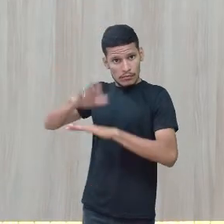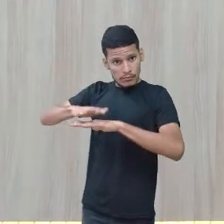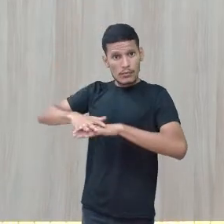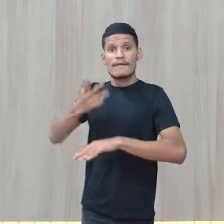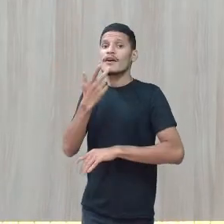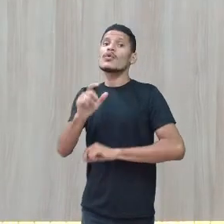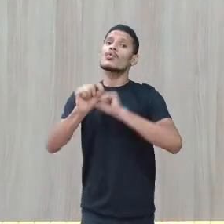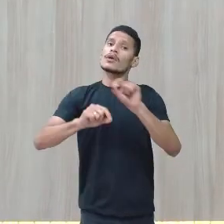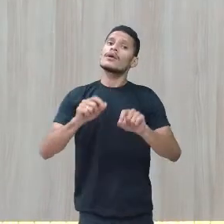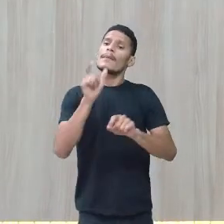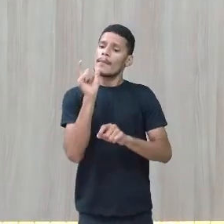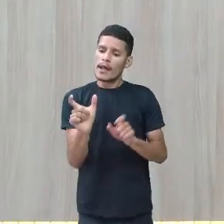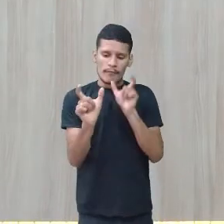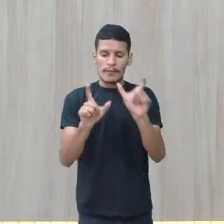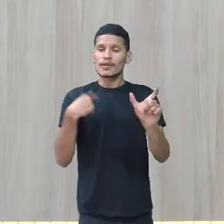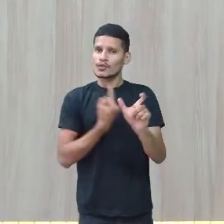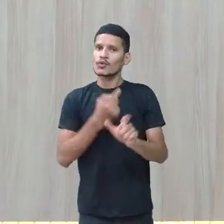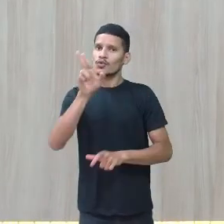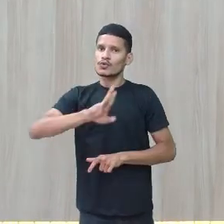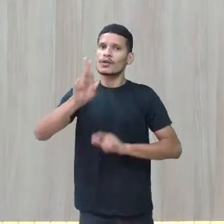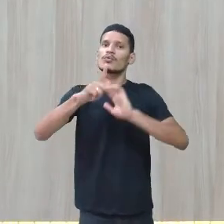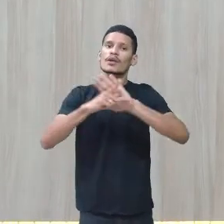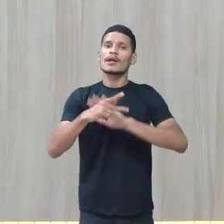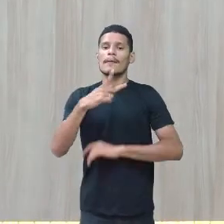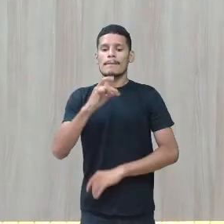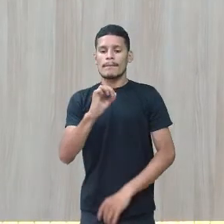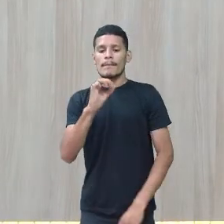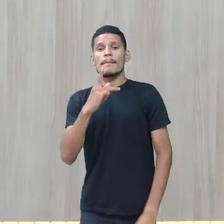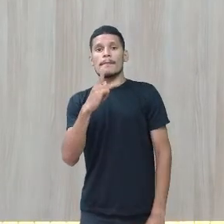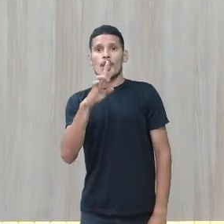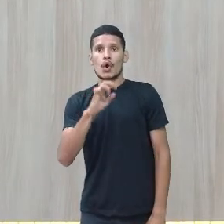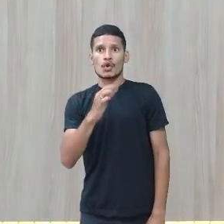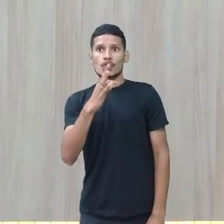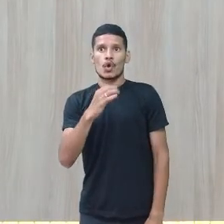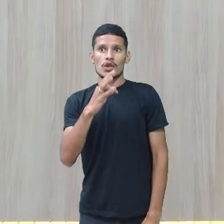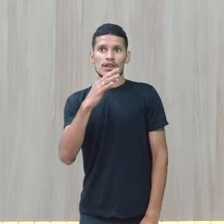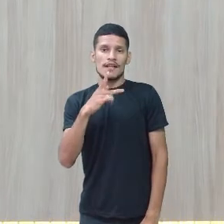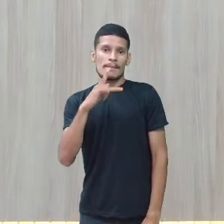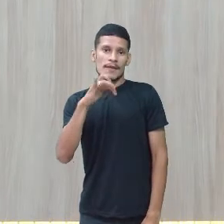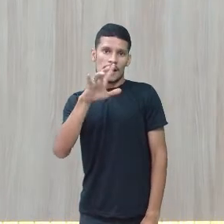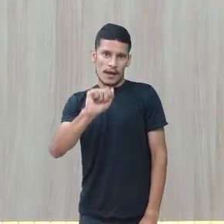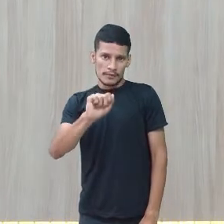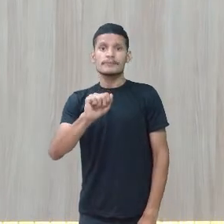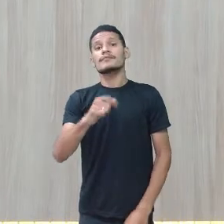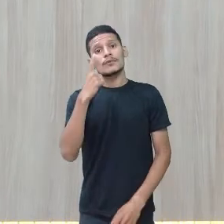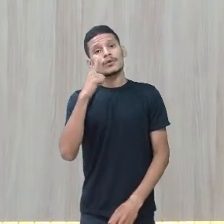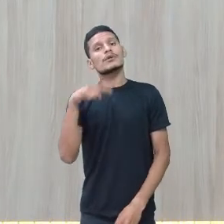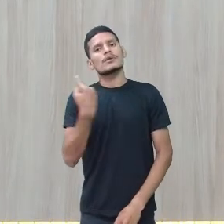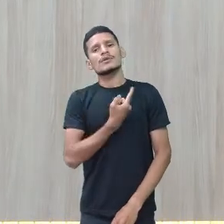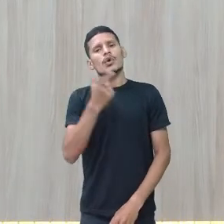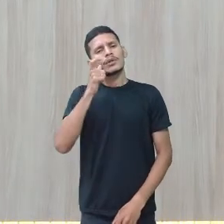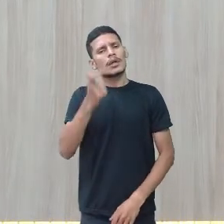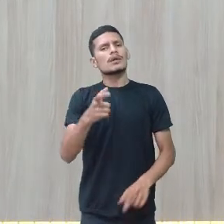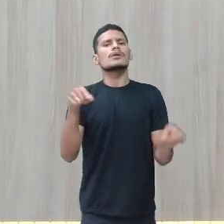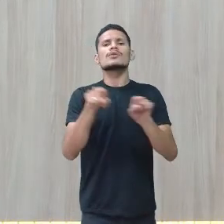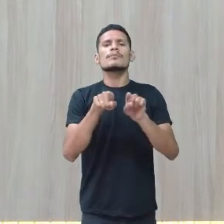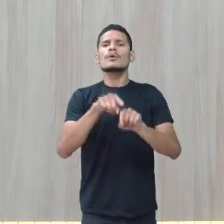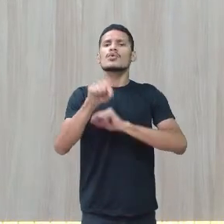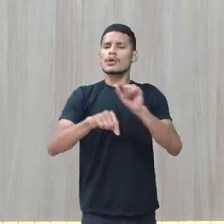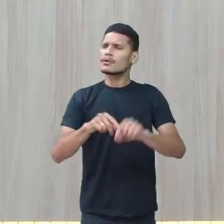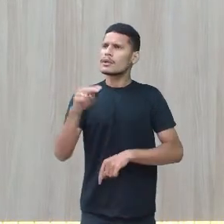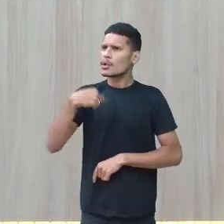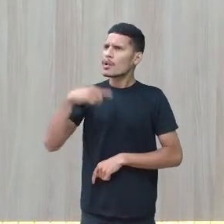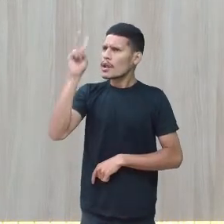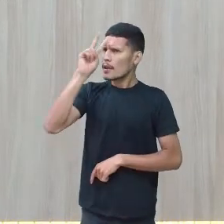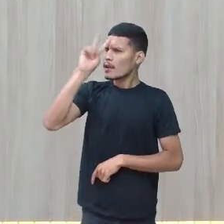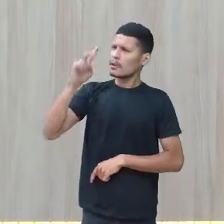vou ficar usando nessas aulas, que é a prototípica, a forma prototípica. E foi interessante porque, nem lembrando disso,